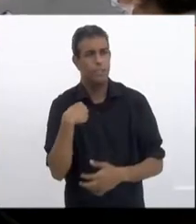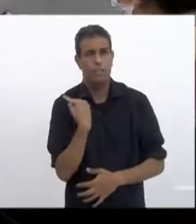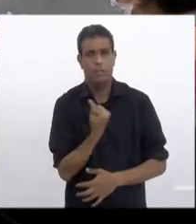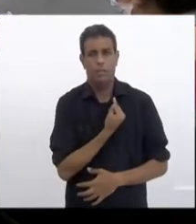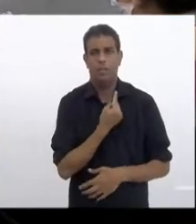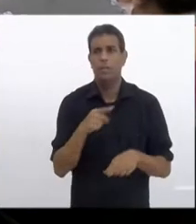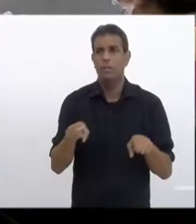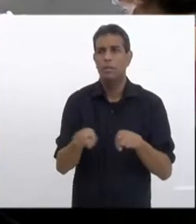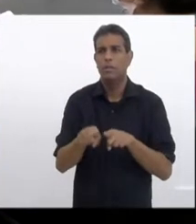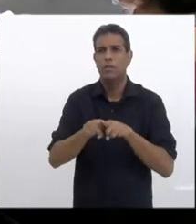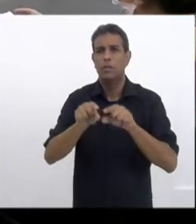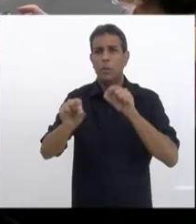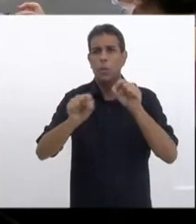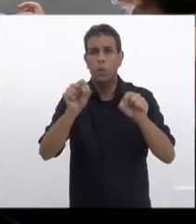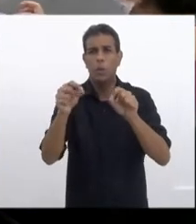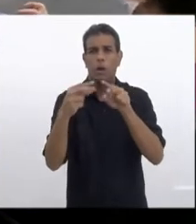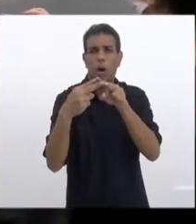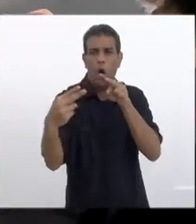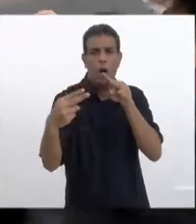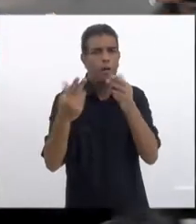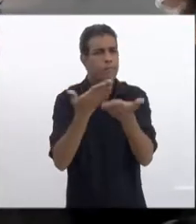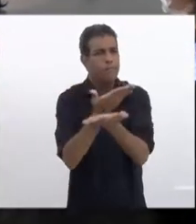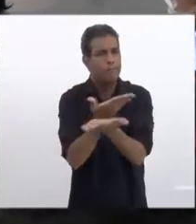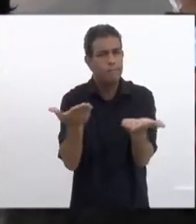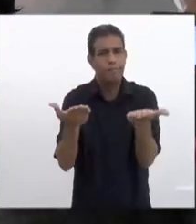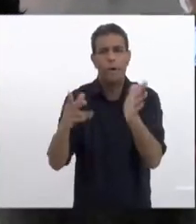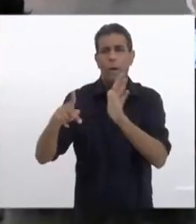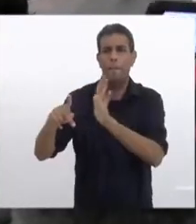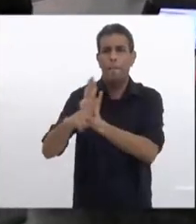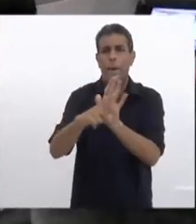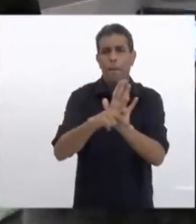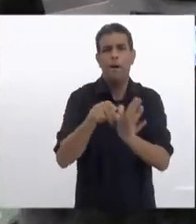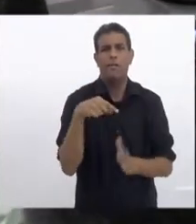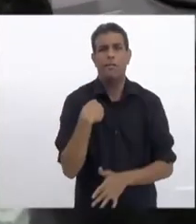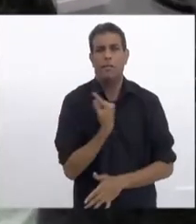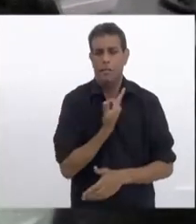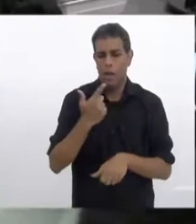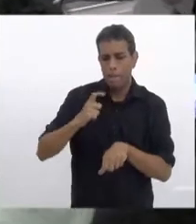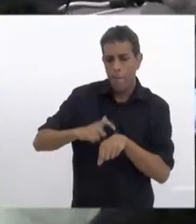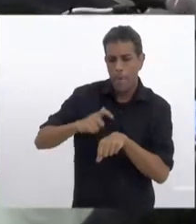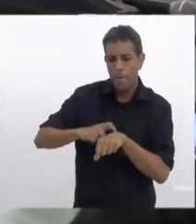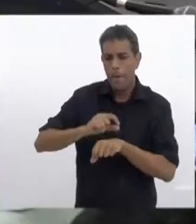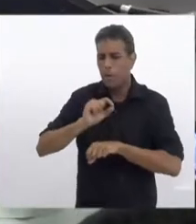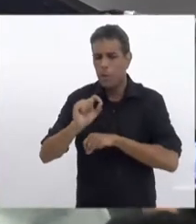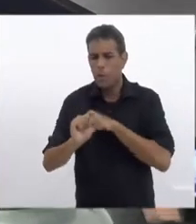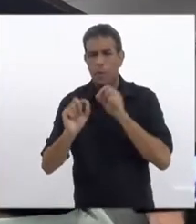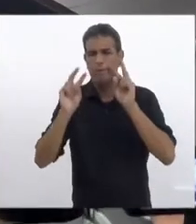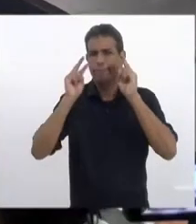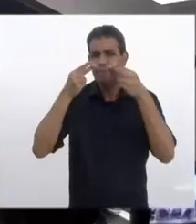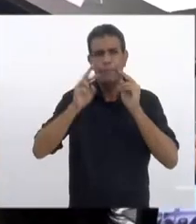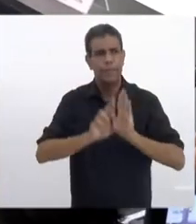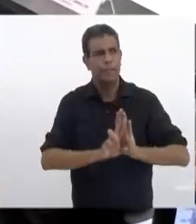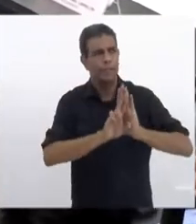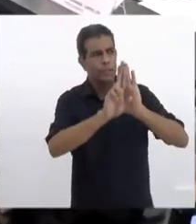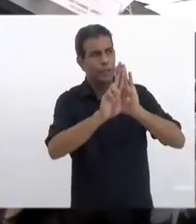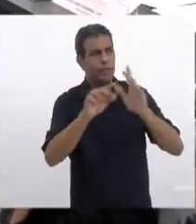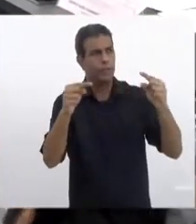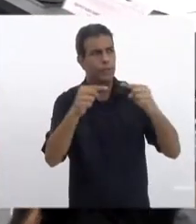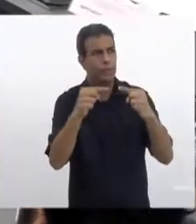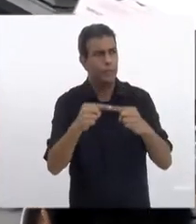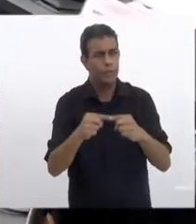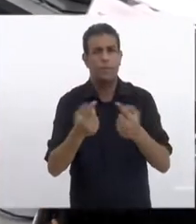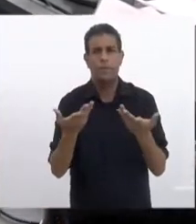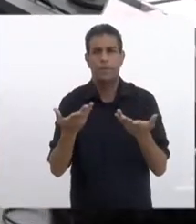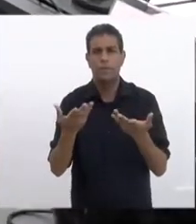também que estão online conosco, as autoridades também. Nós estamos aqui representando a FEDACONTEC,